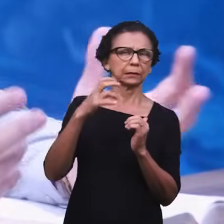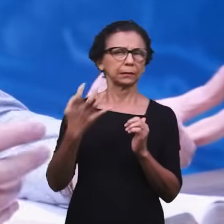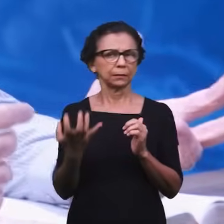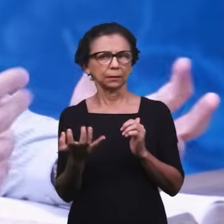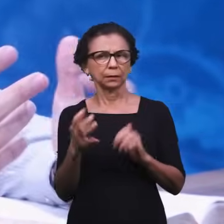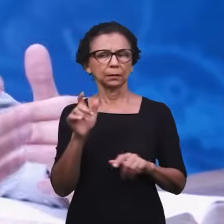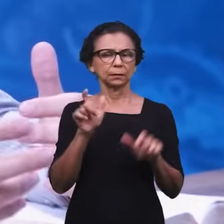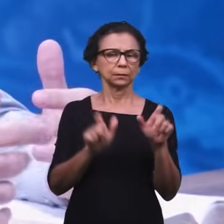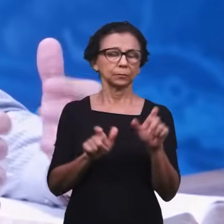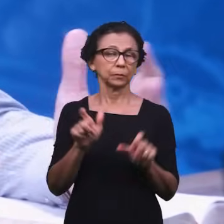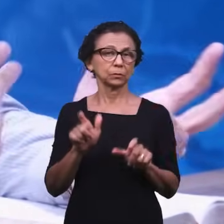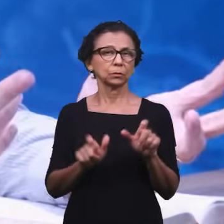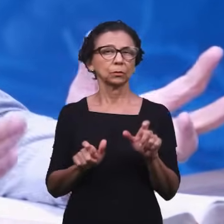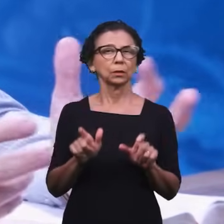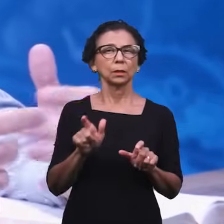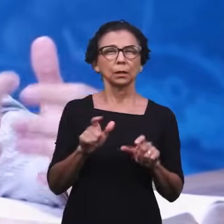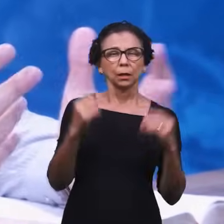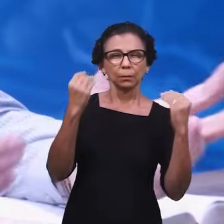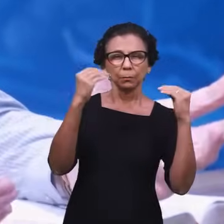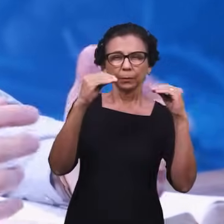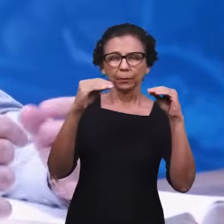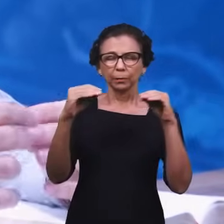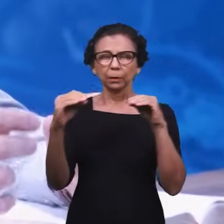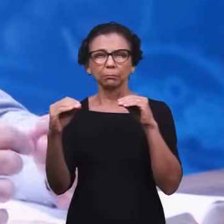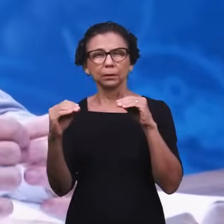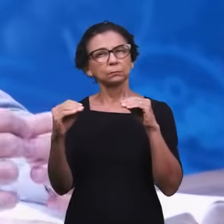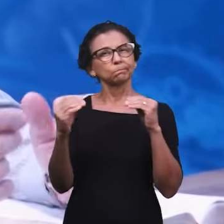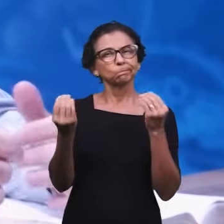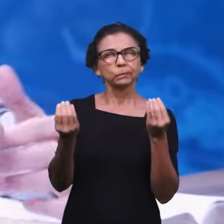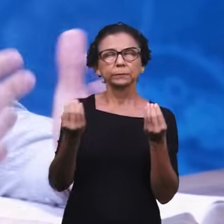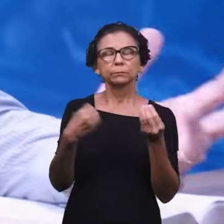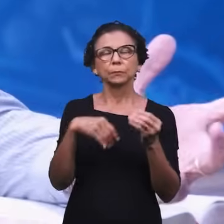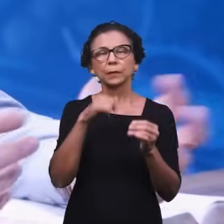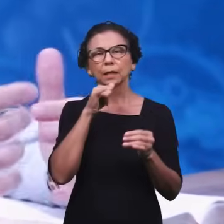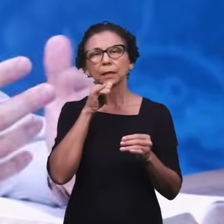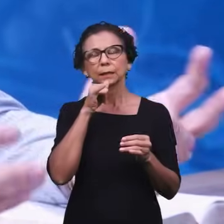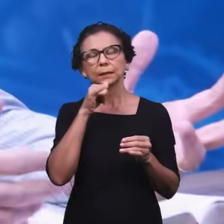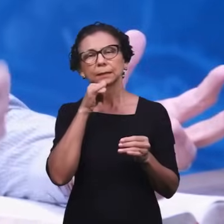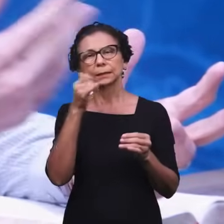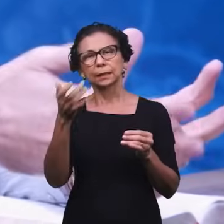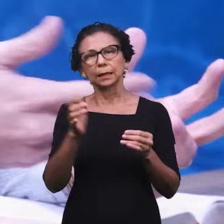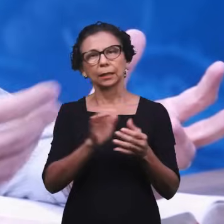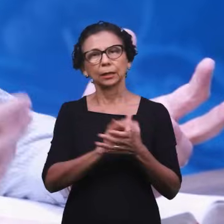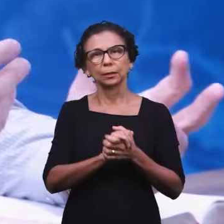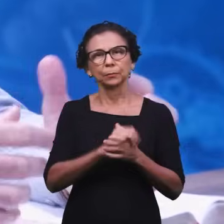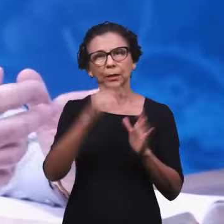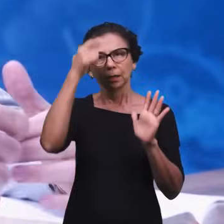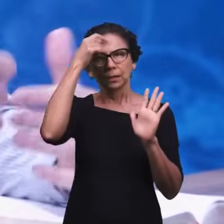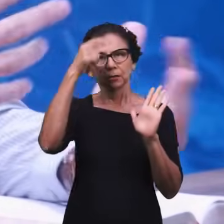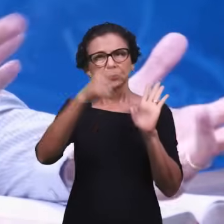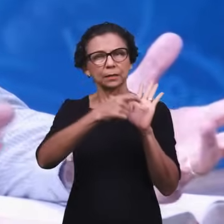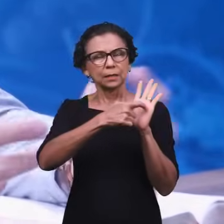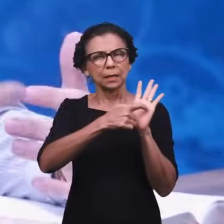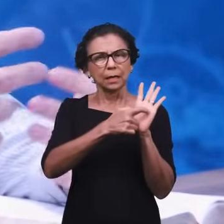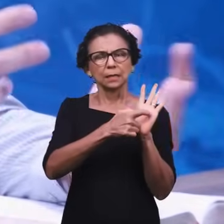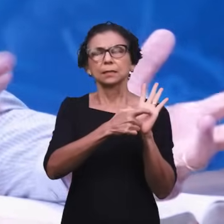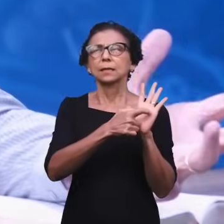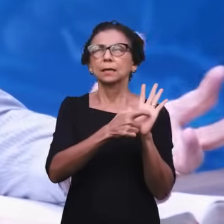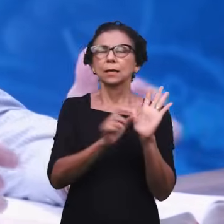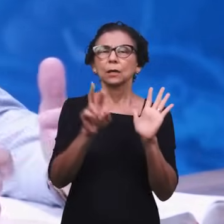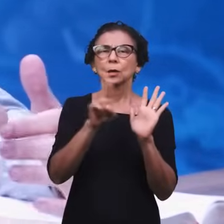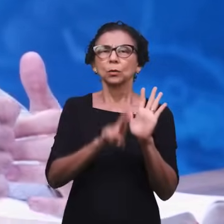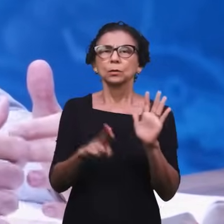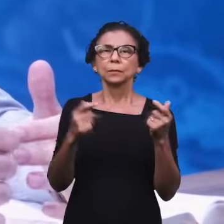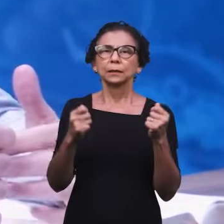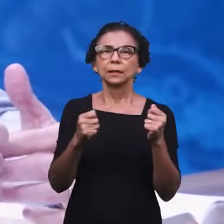muitas vezes as pessoas ali, elas usam isso como uma ferramenta para fazer um trabalho, pedindo para a inteligência artificial fazer um trabalho inteiro para ela,